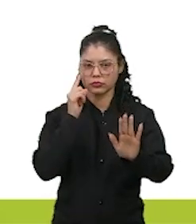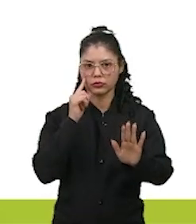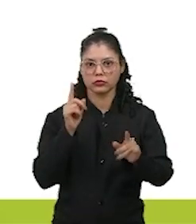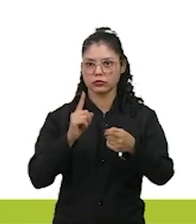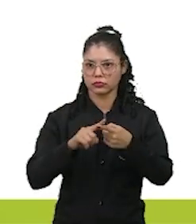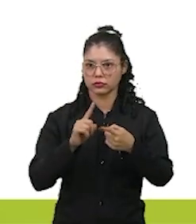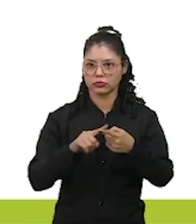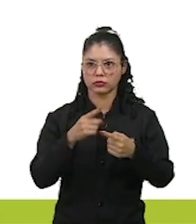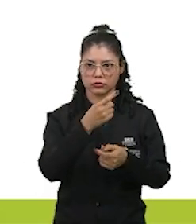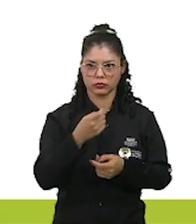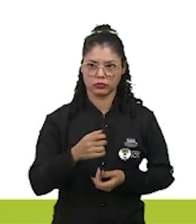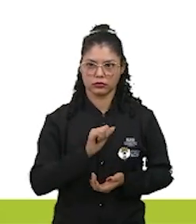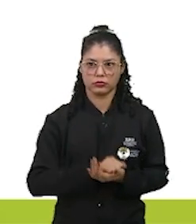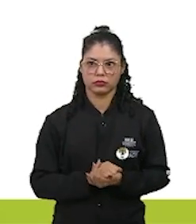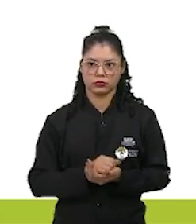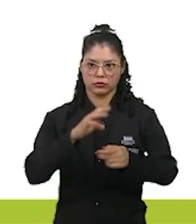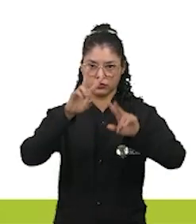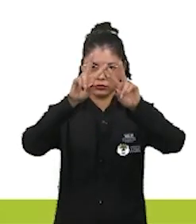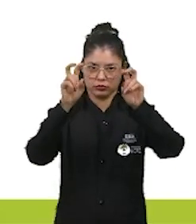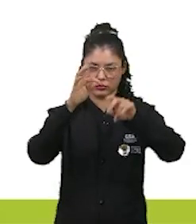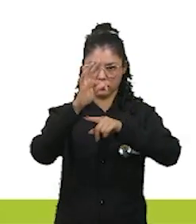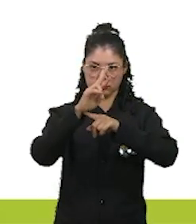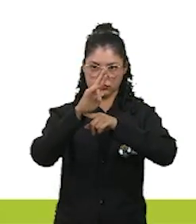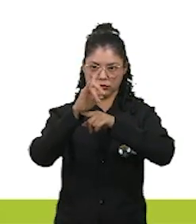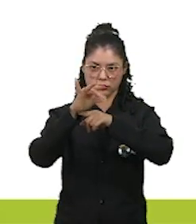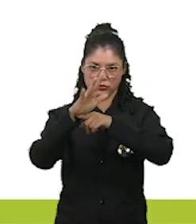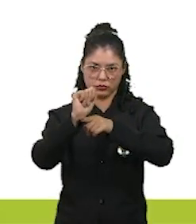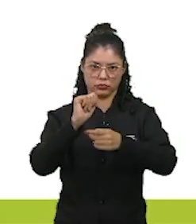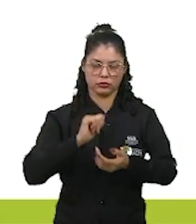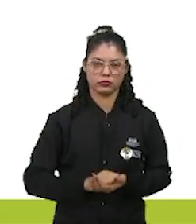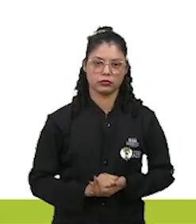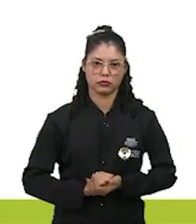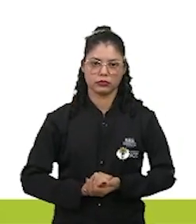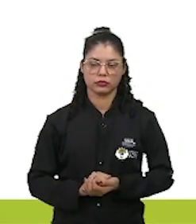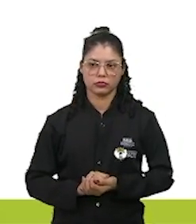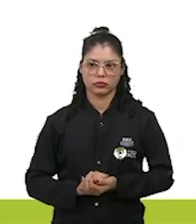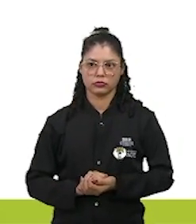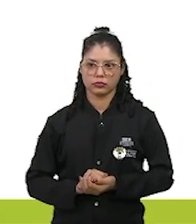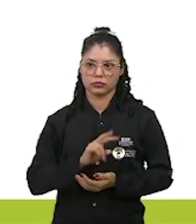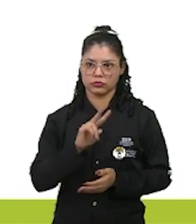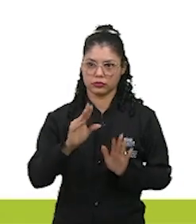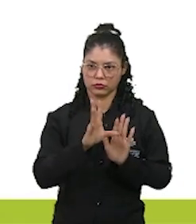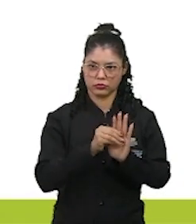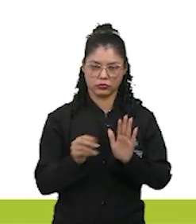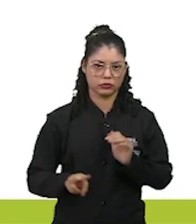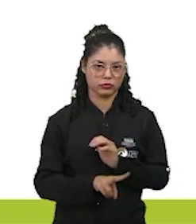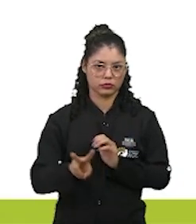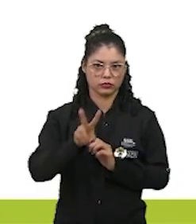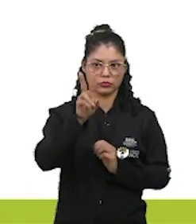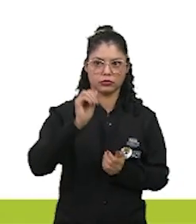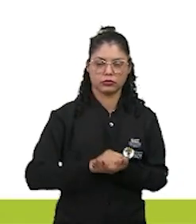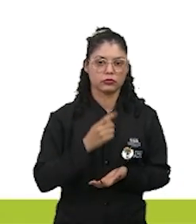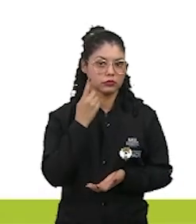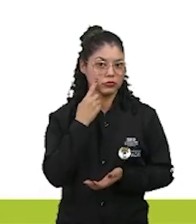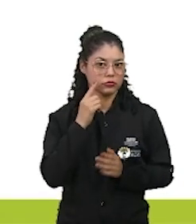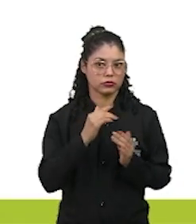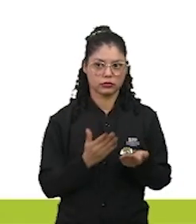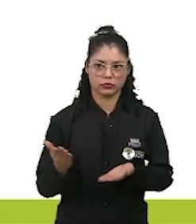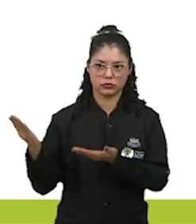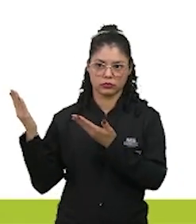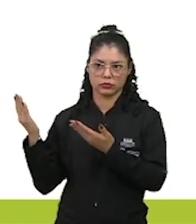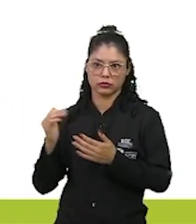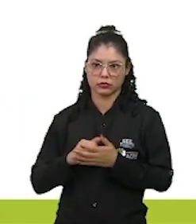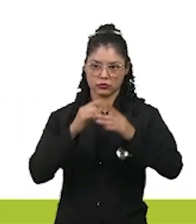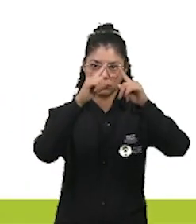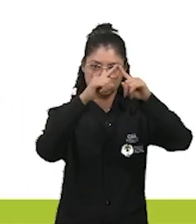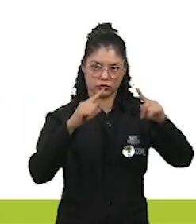que dá aquele valor 5. O Teorema de Pitágoras, ele vai atribuir os valores, que seria, olhando para cá, ó, olhando para o meu